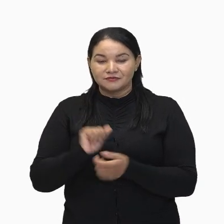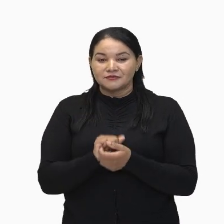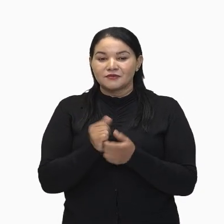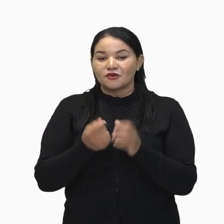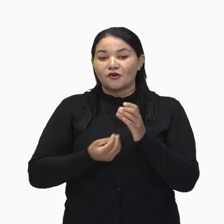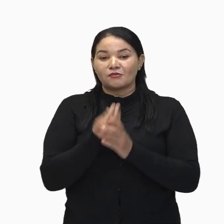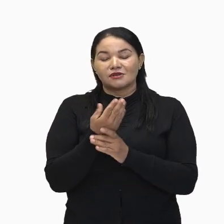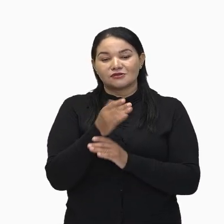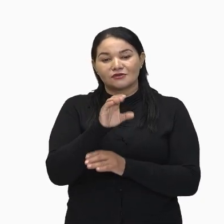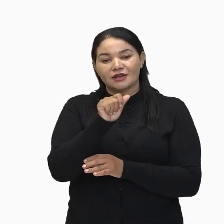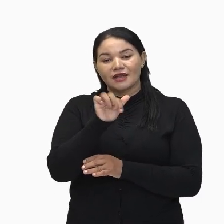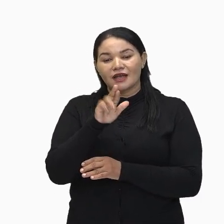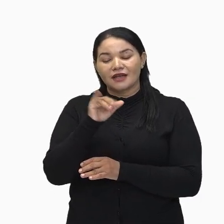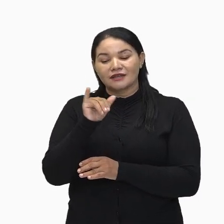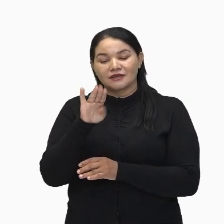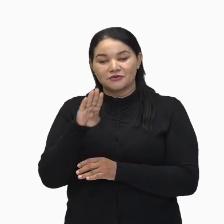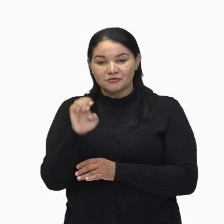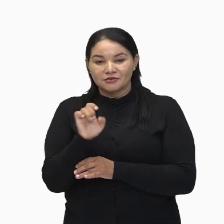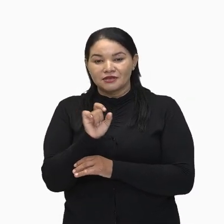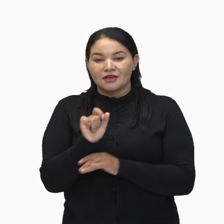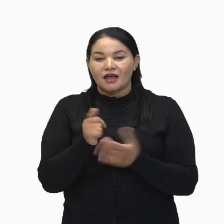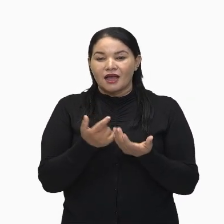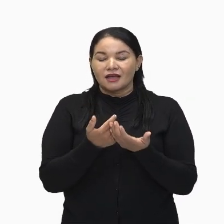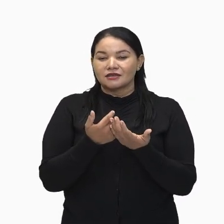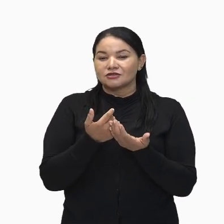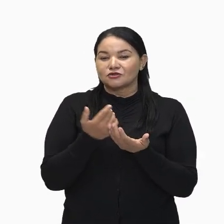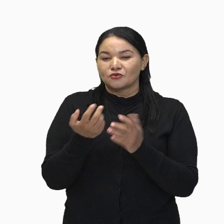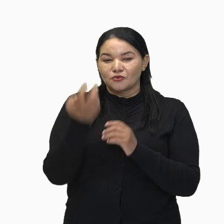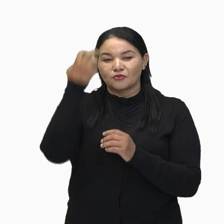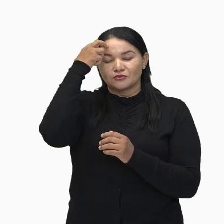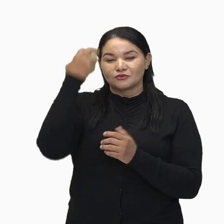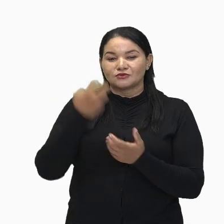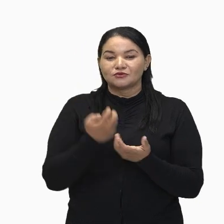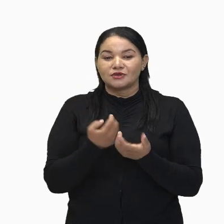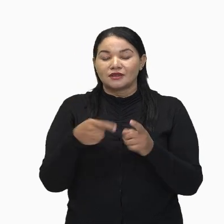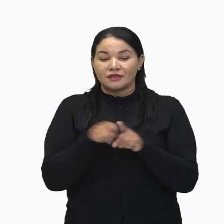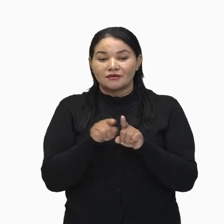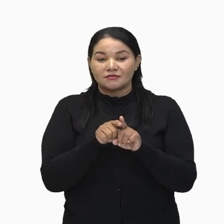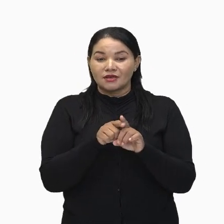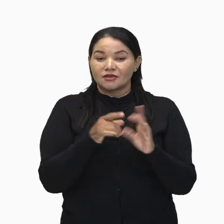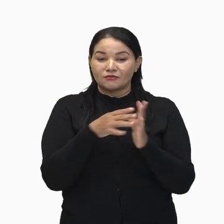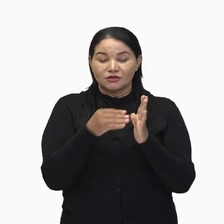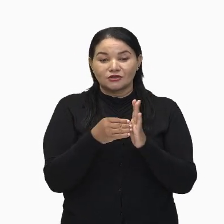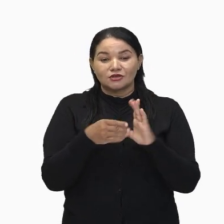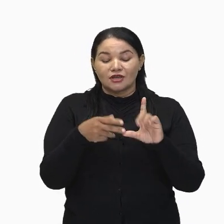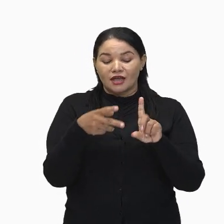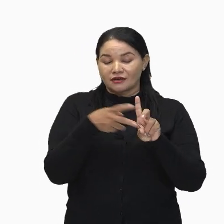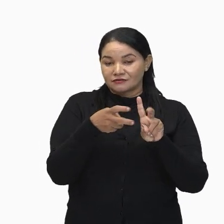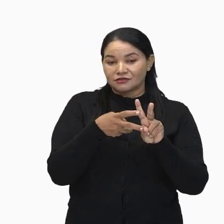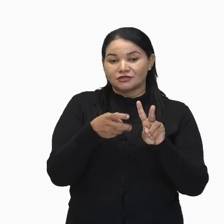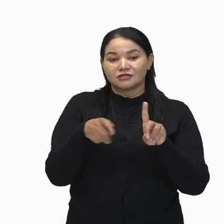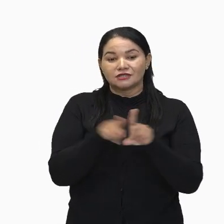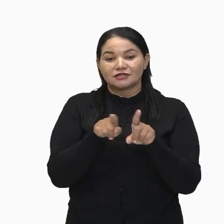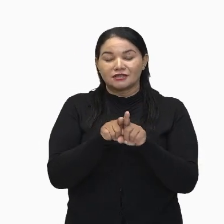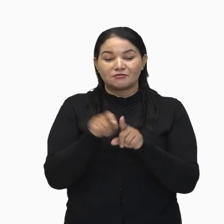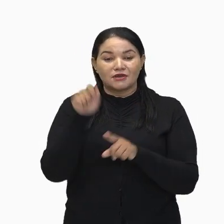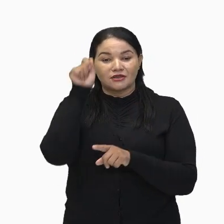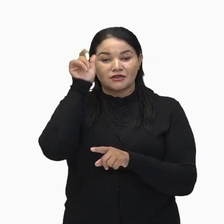Caribe. É uma mistura entre a cultura indígena africana e traz pra gente a questão